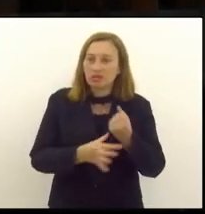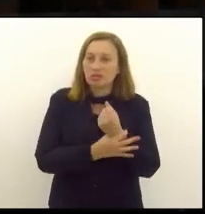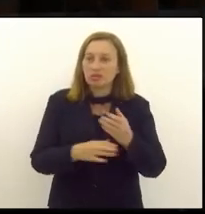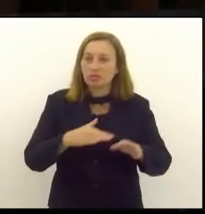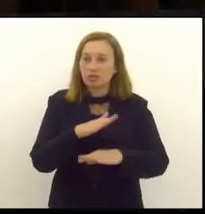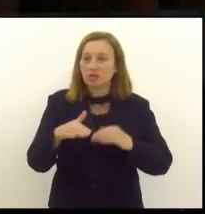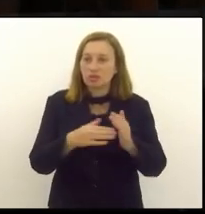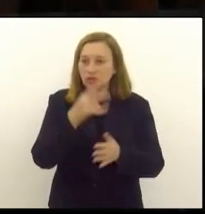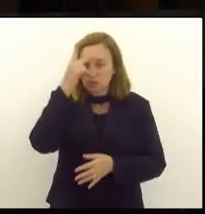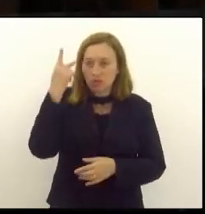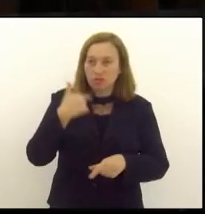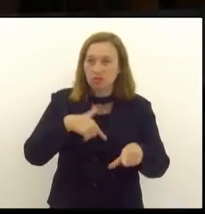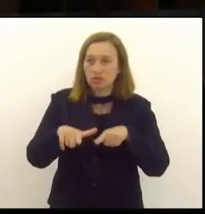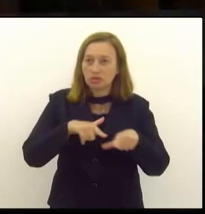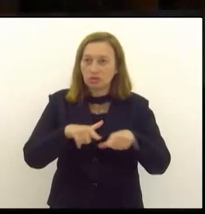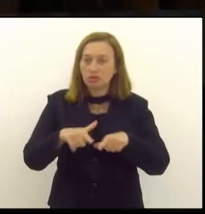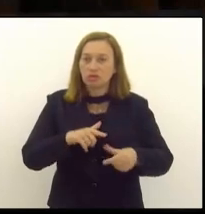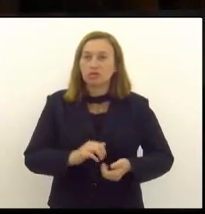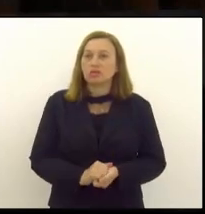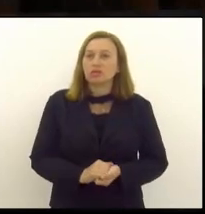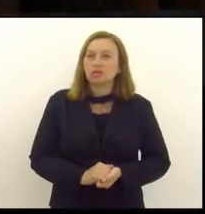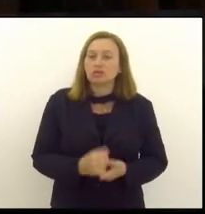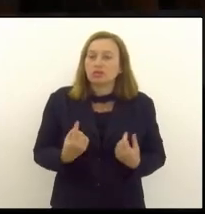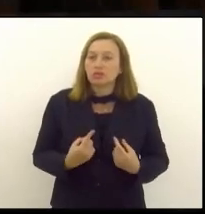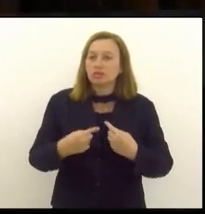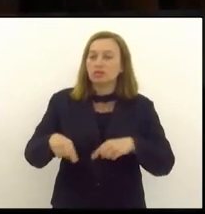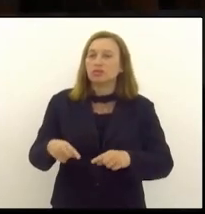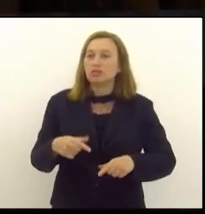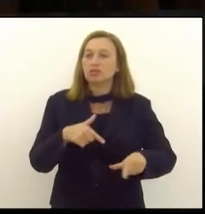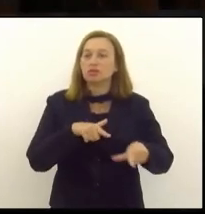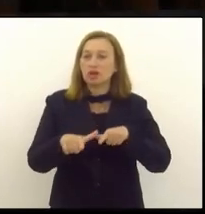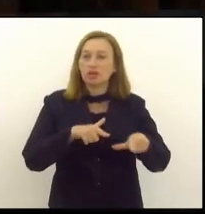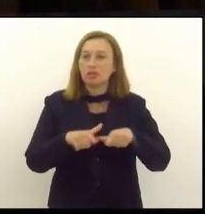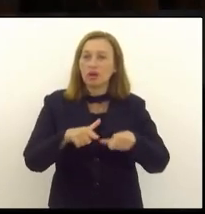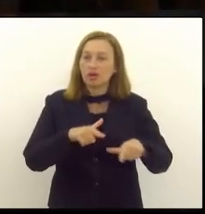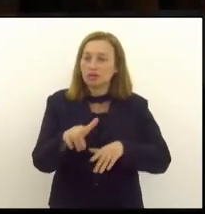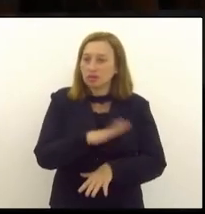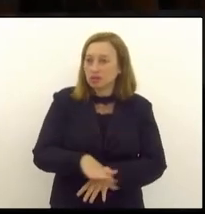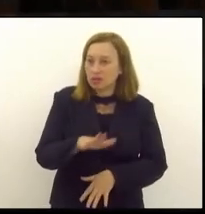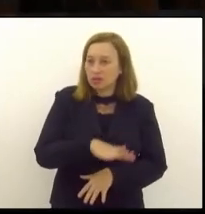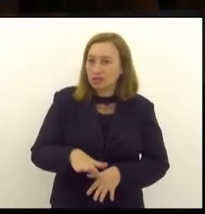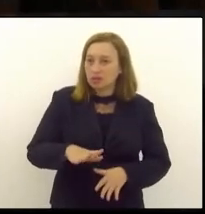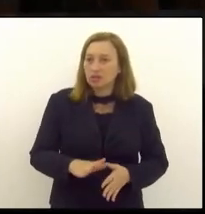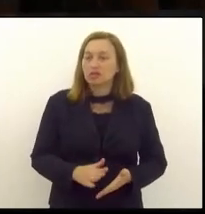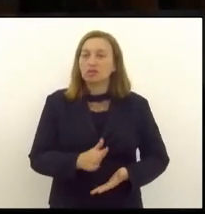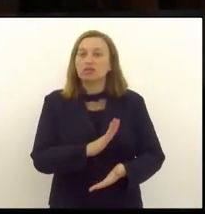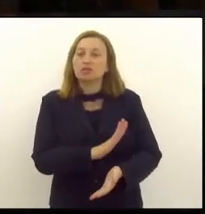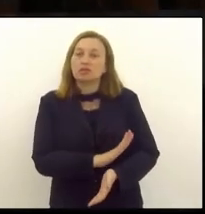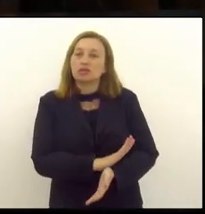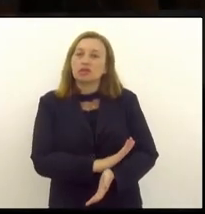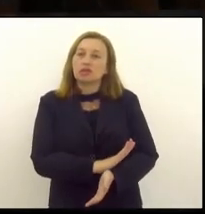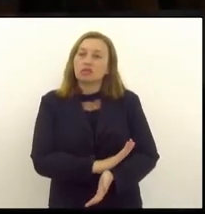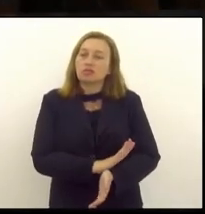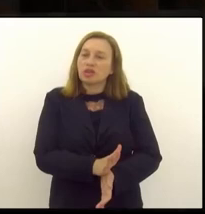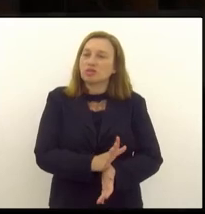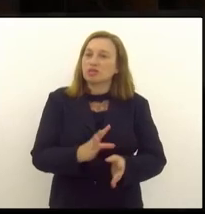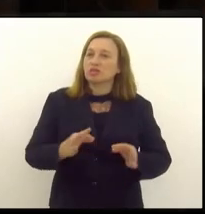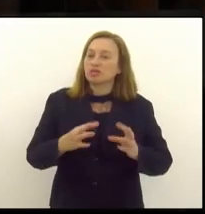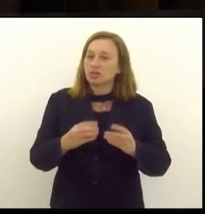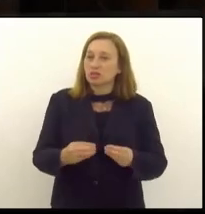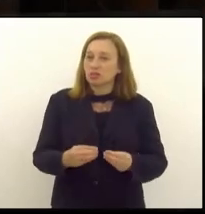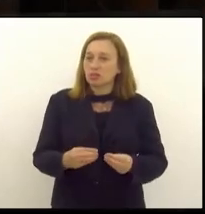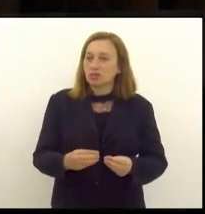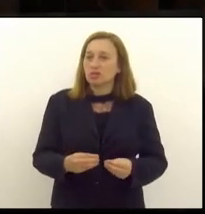os trabalhadores, pelo combate ao trabalho infantil, à discriminação em todas as suas formas, a chaga